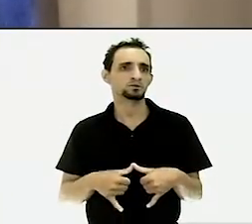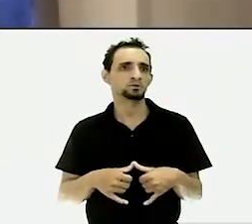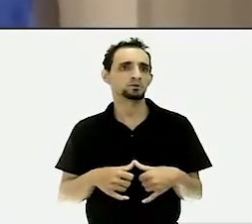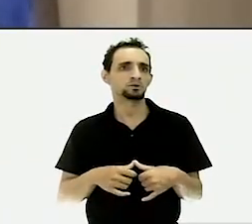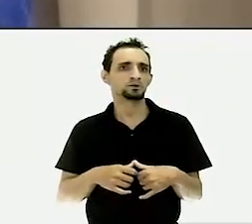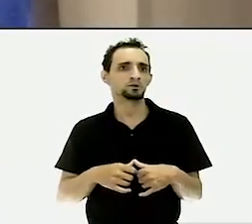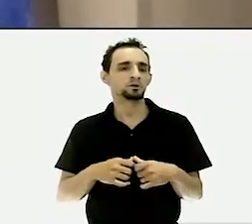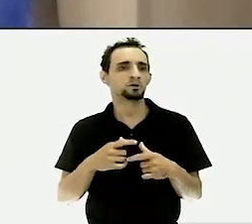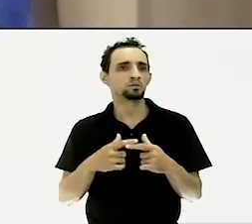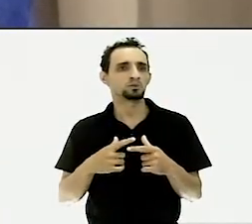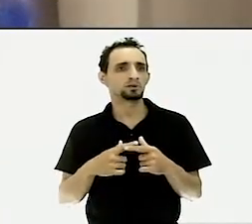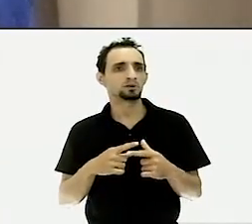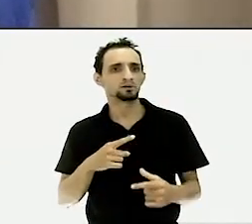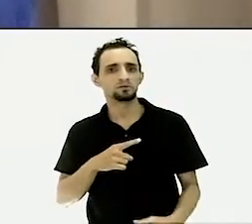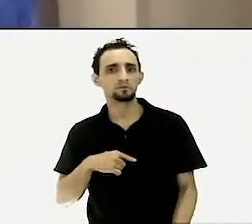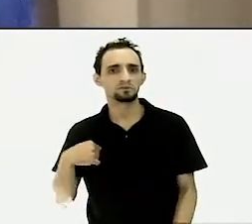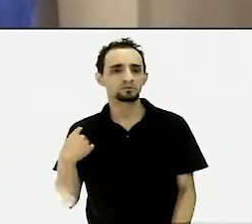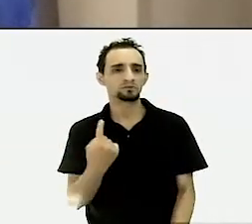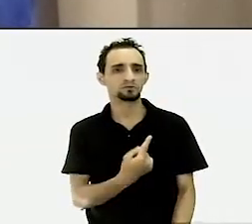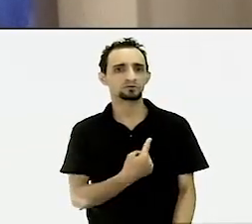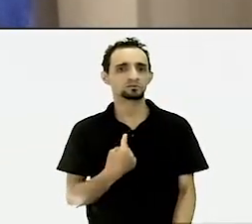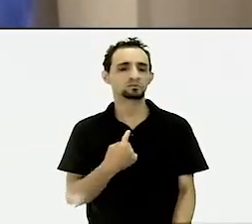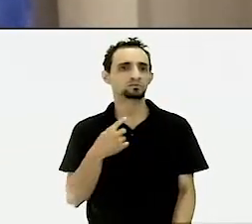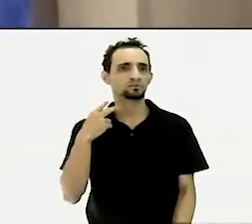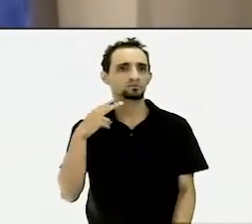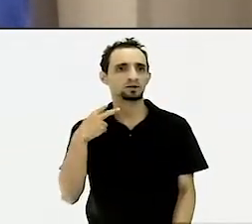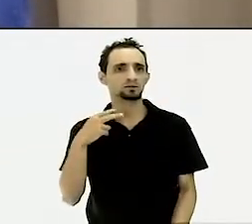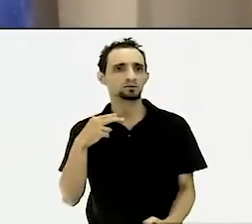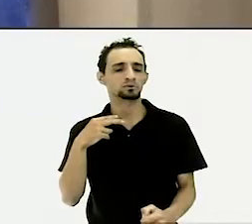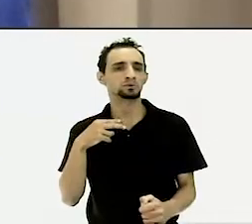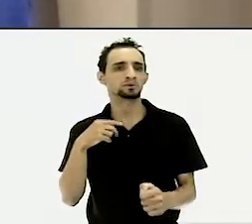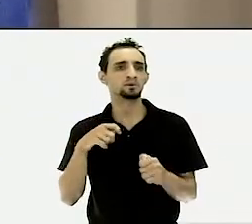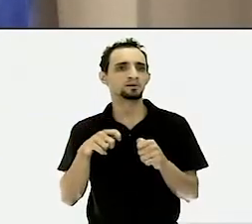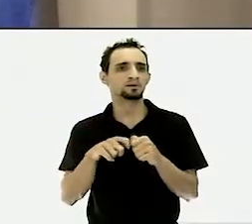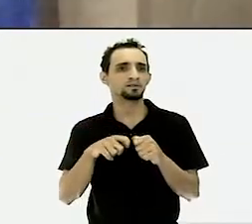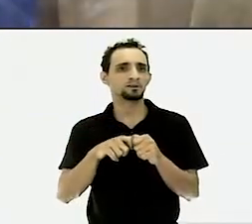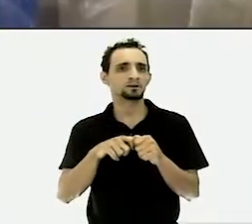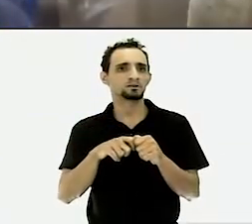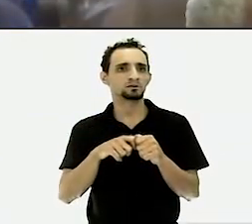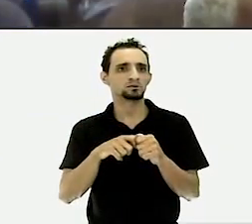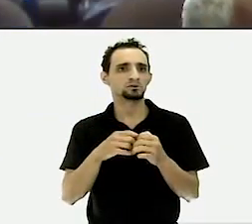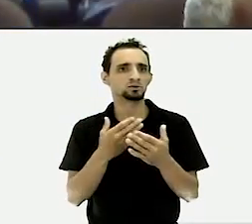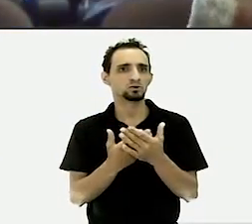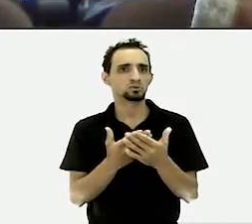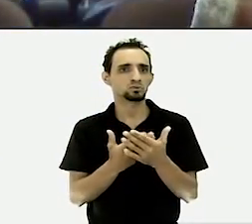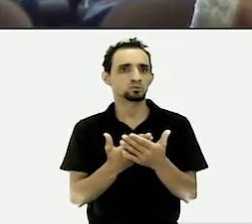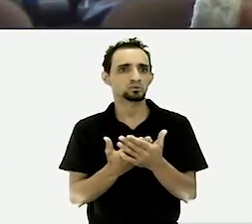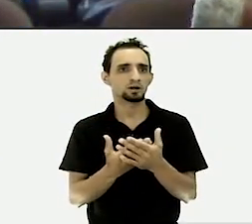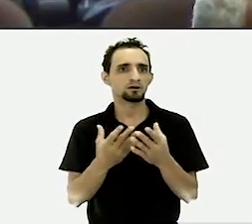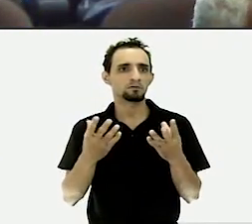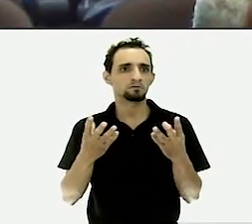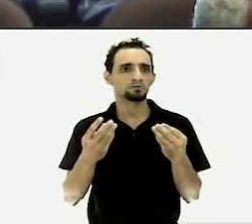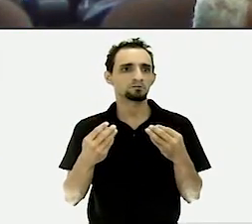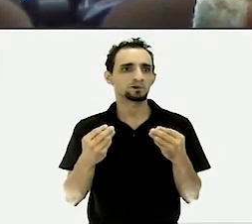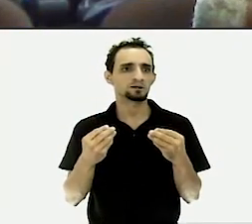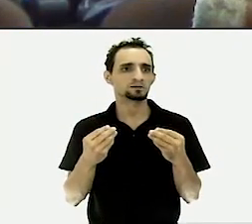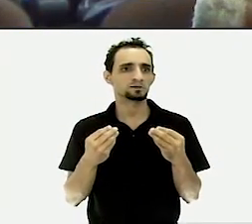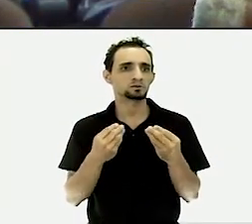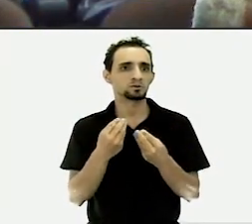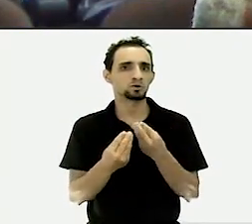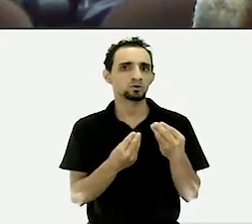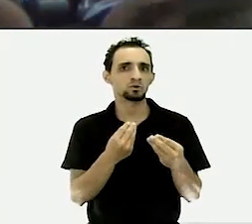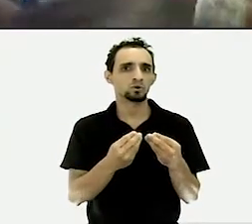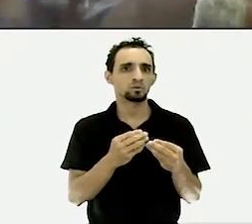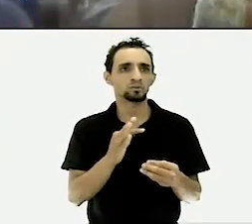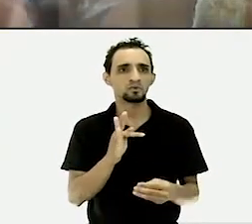vereadores aqui, aquelas histórias, vai indo. Mas... Estamos aqui para lutar por vocês. Auro, pois não? Aqui,